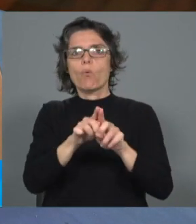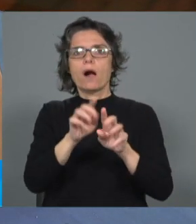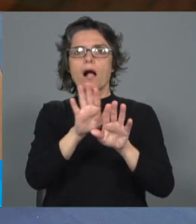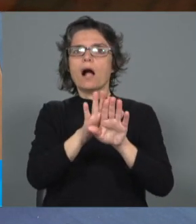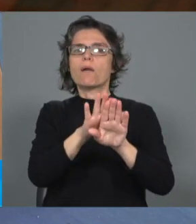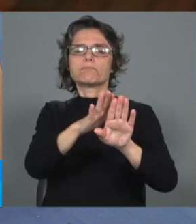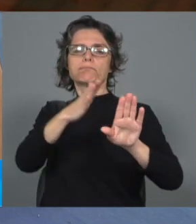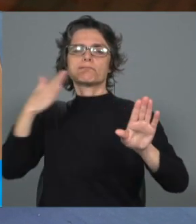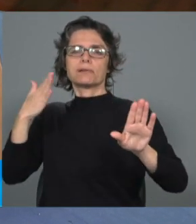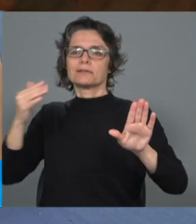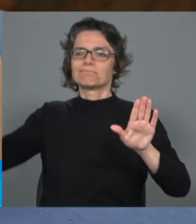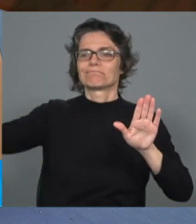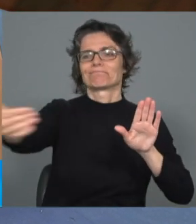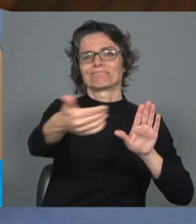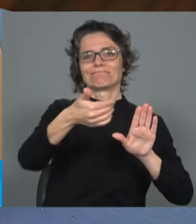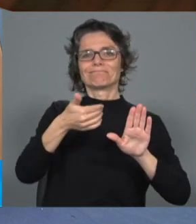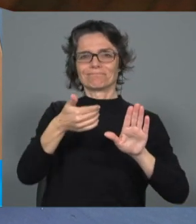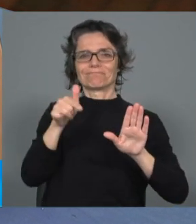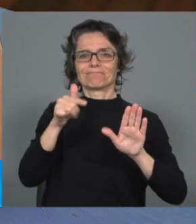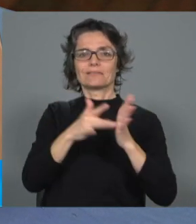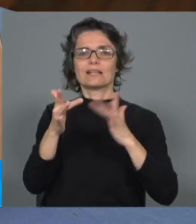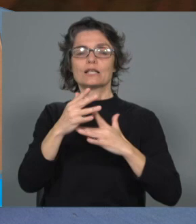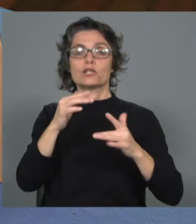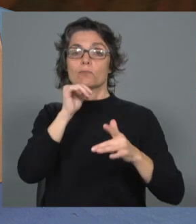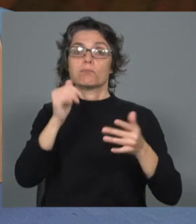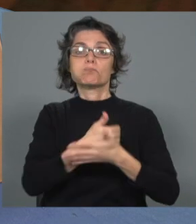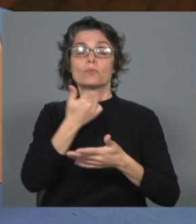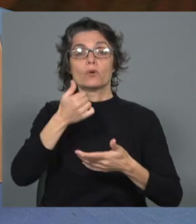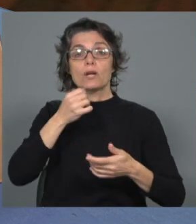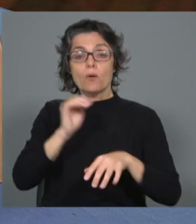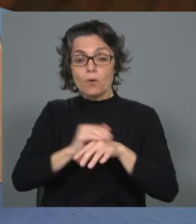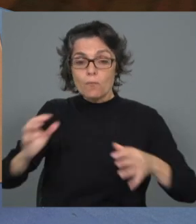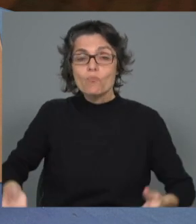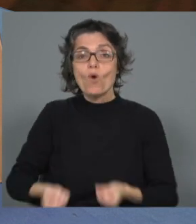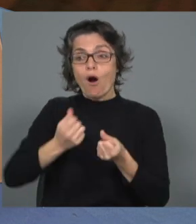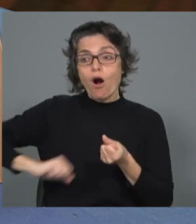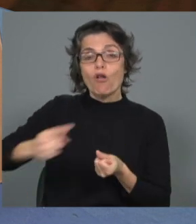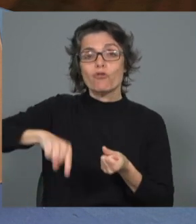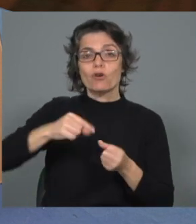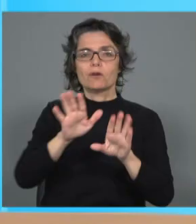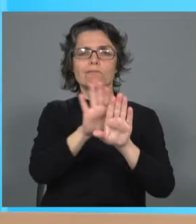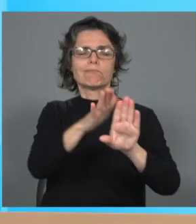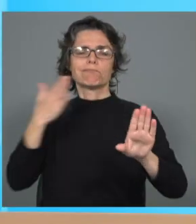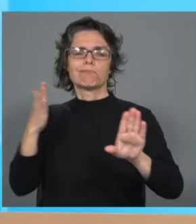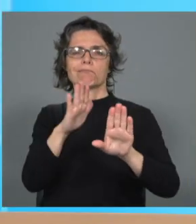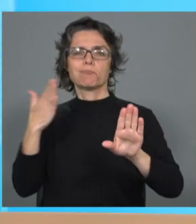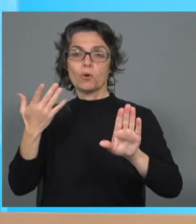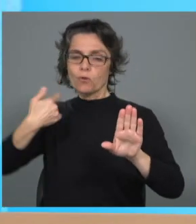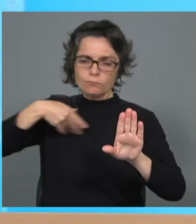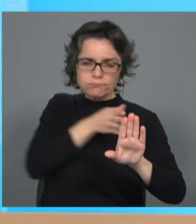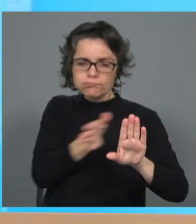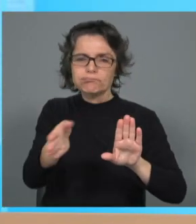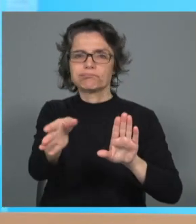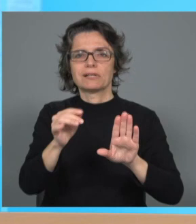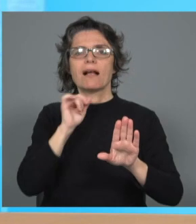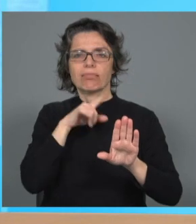de Cristo, que deu a vida por nós, e estamos a viver agora, vamos viver esse momento, mas também uma porta onde nos podemos relacionar com